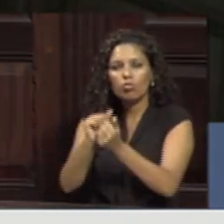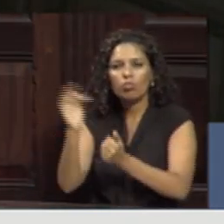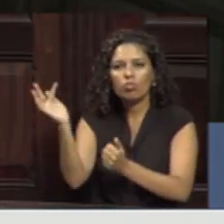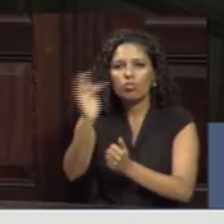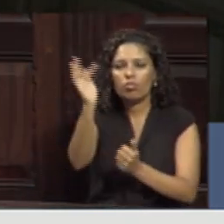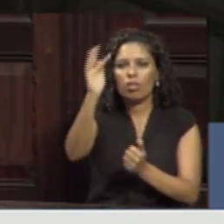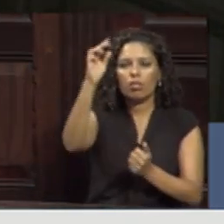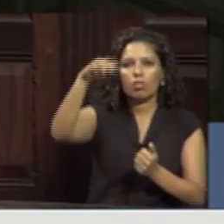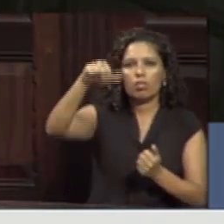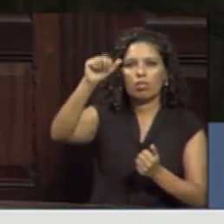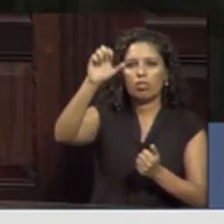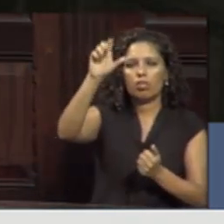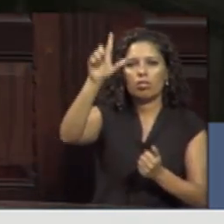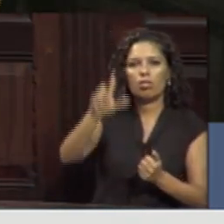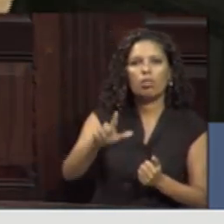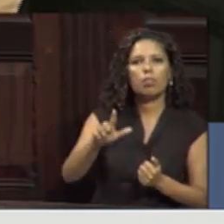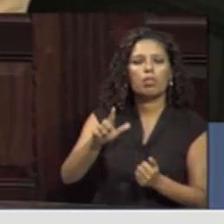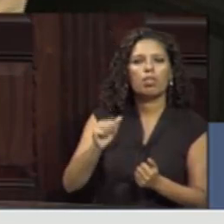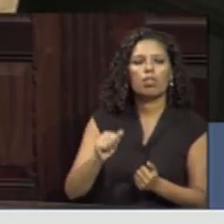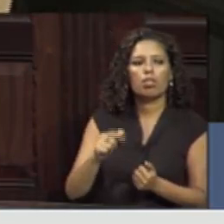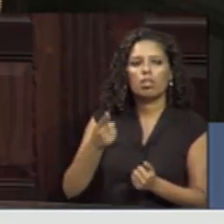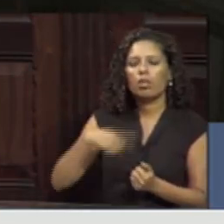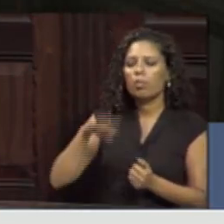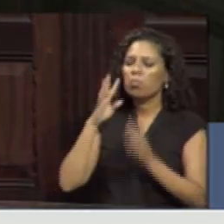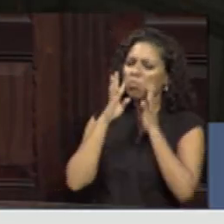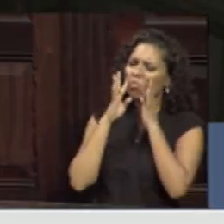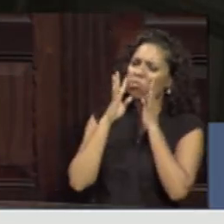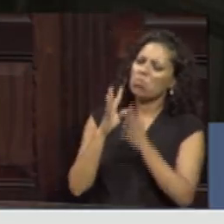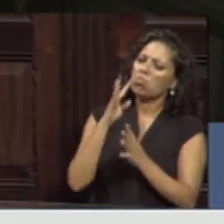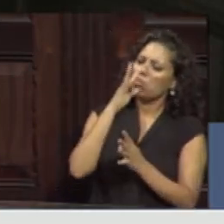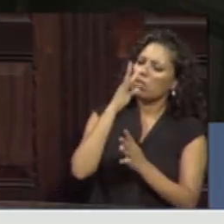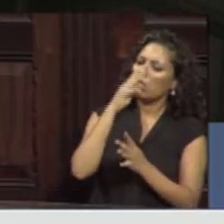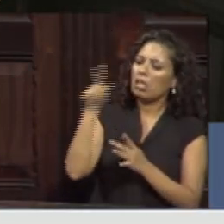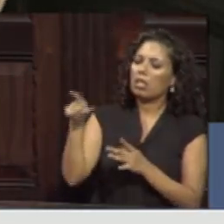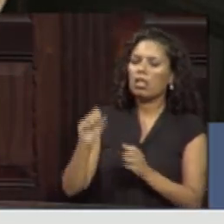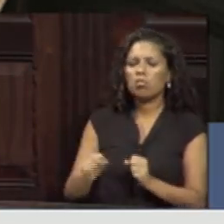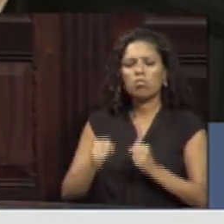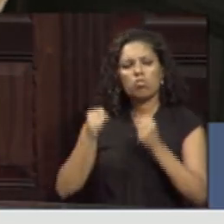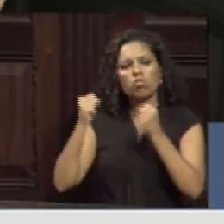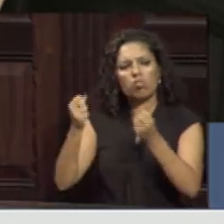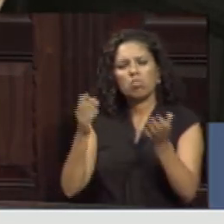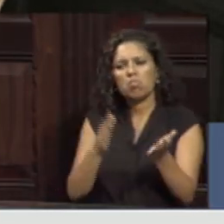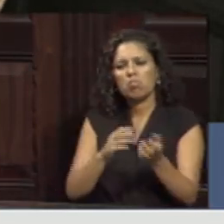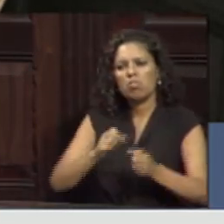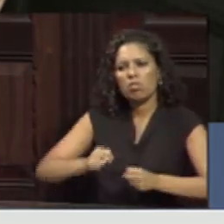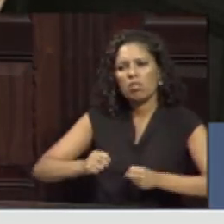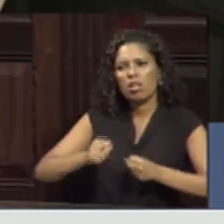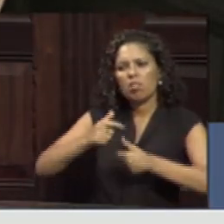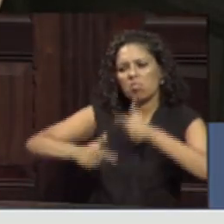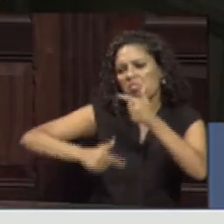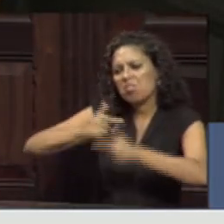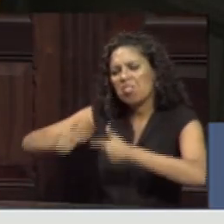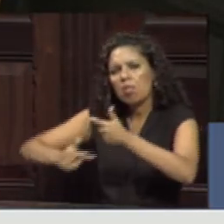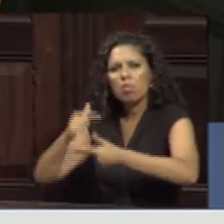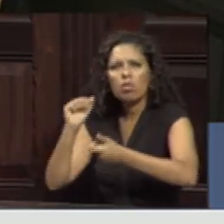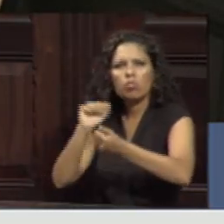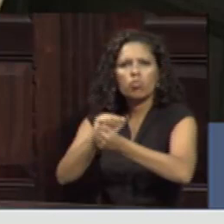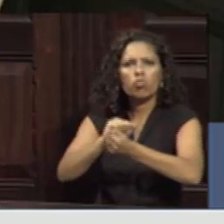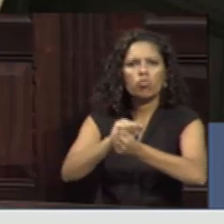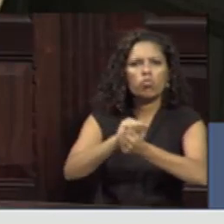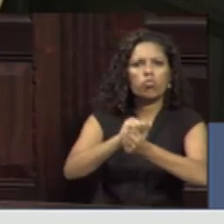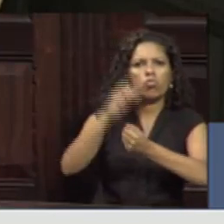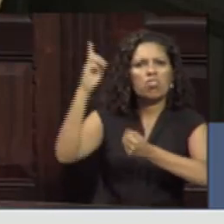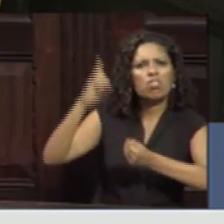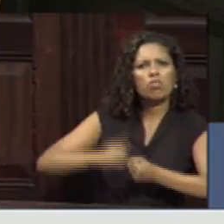testemunhar a diligência, a luta, a briga e a fibra de Marielle na defesa dos interesses da comunidade, na defesa